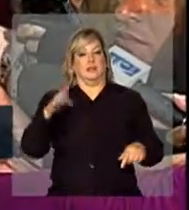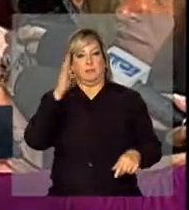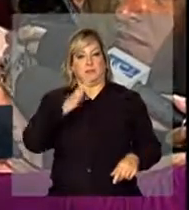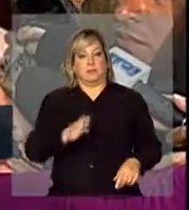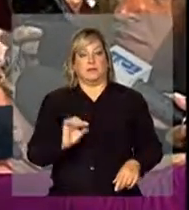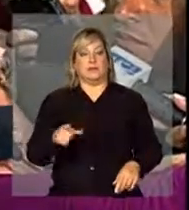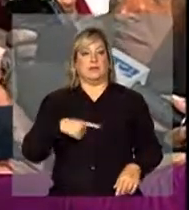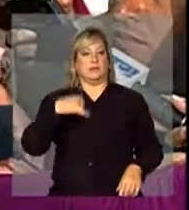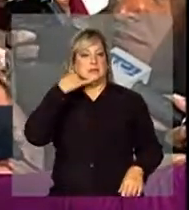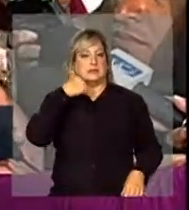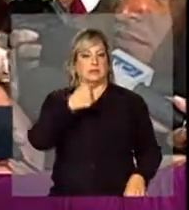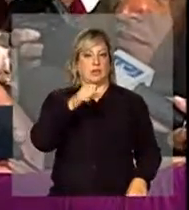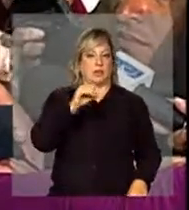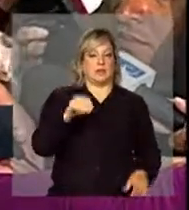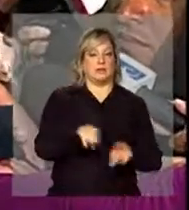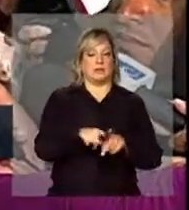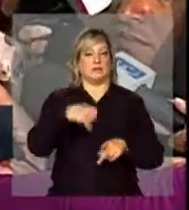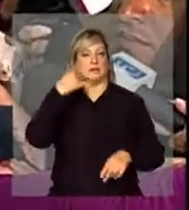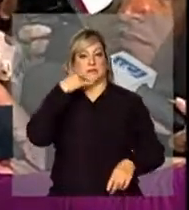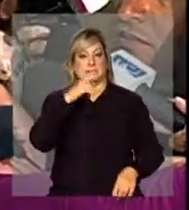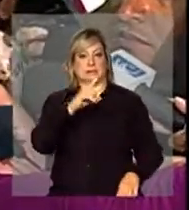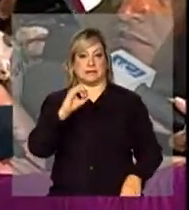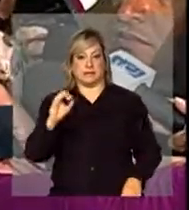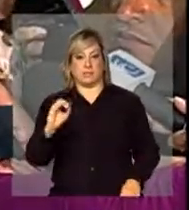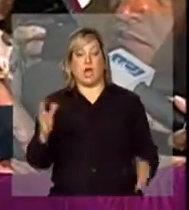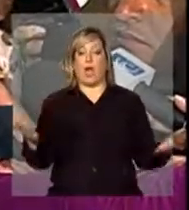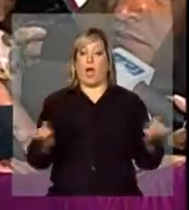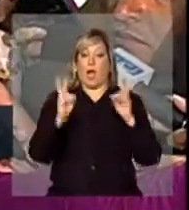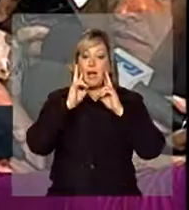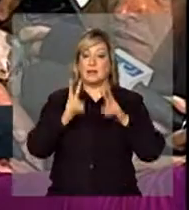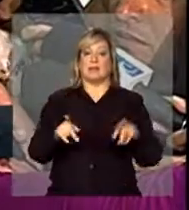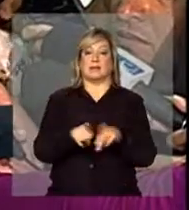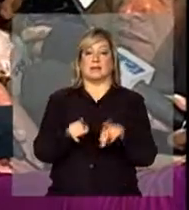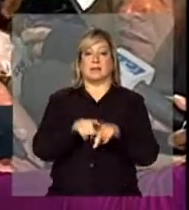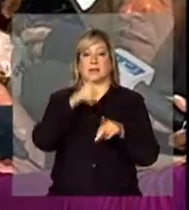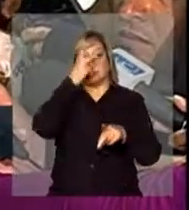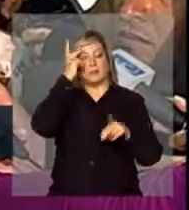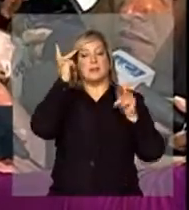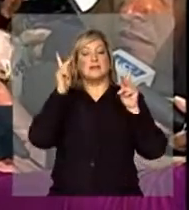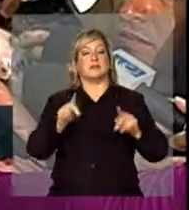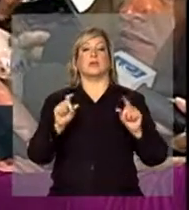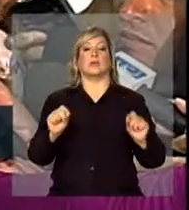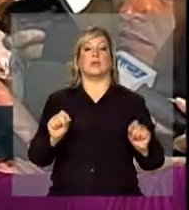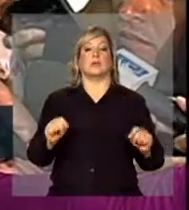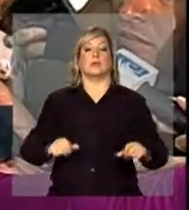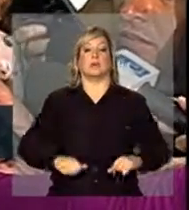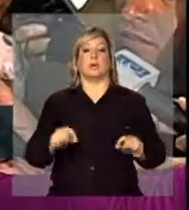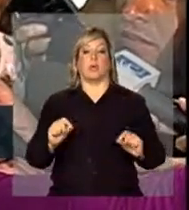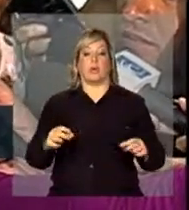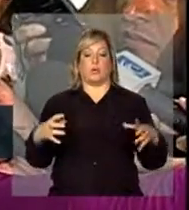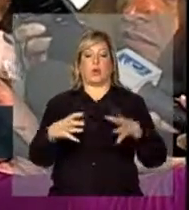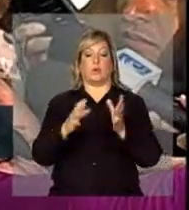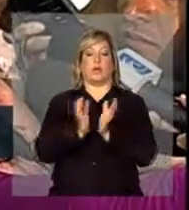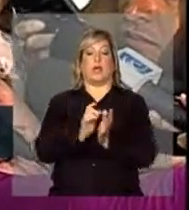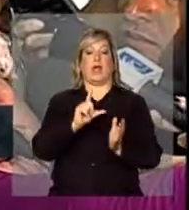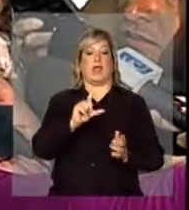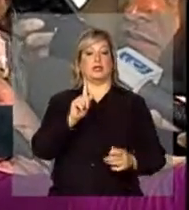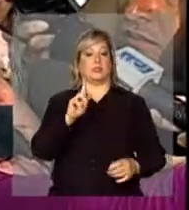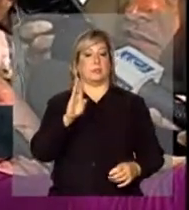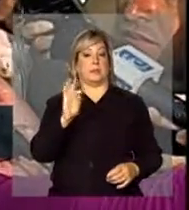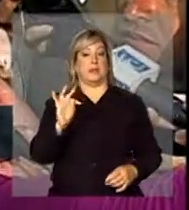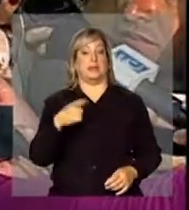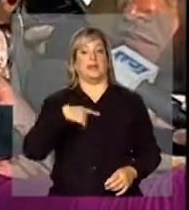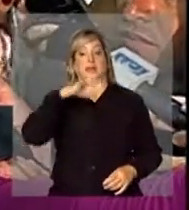Disque 180 e com o Disque 100, hoje nós estamos atentos também à situação de populações vulneráveis, como a comunidade LGBT, os